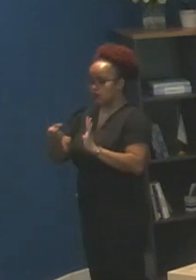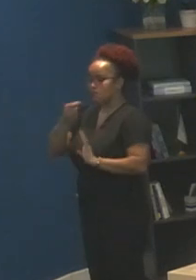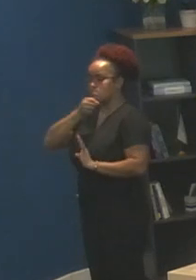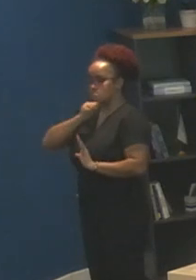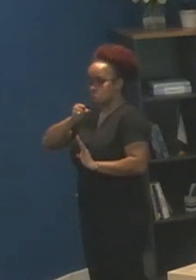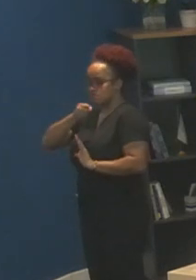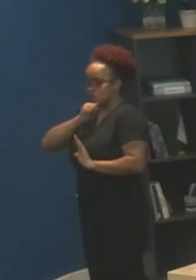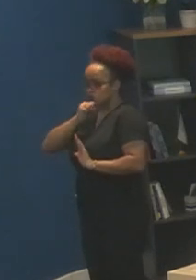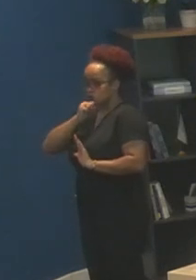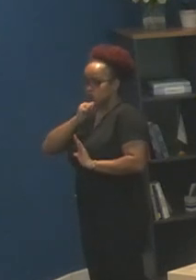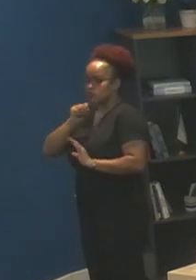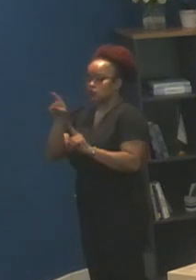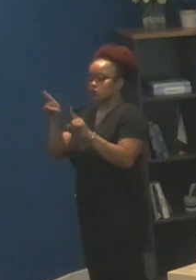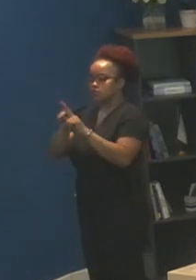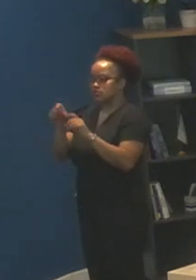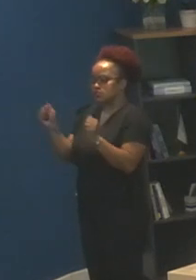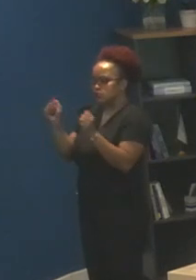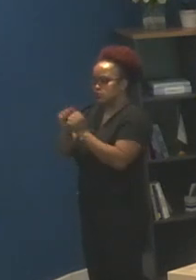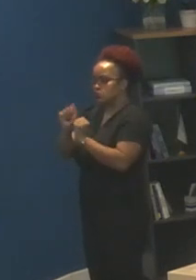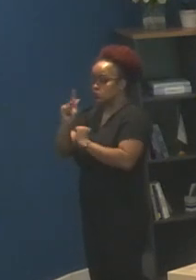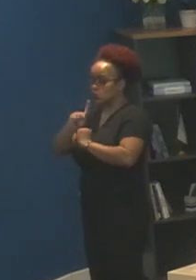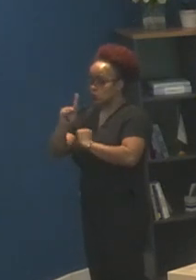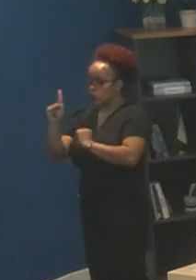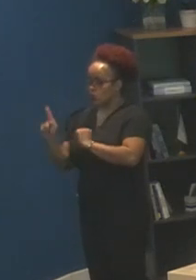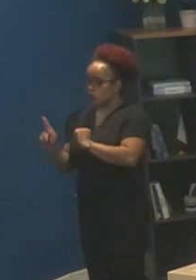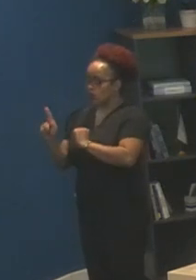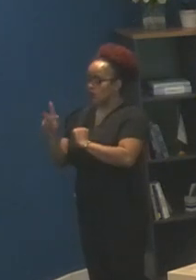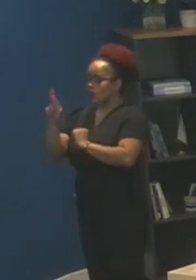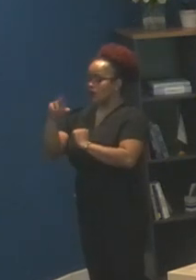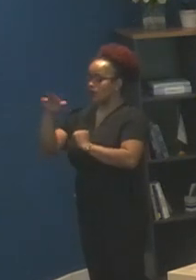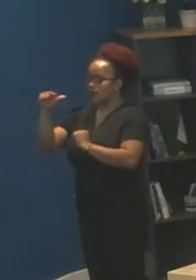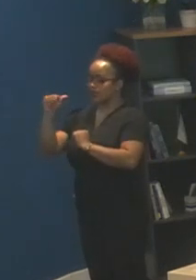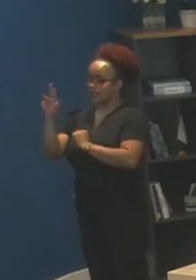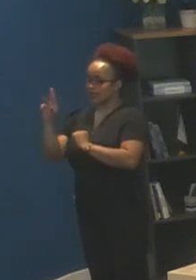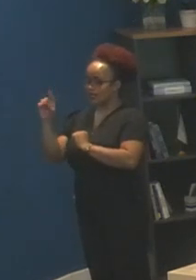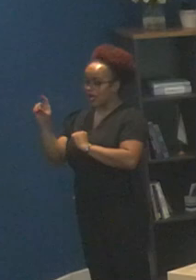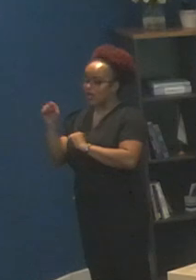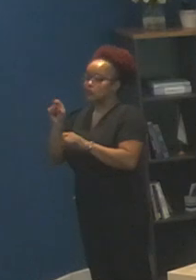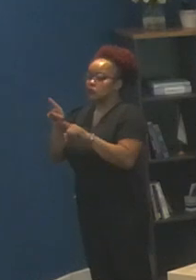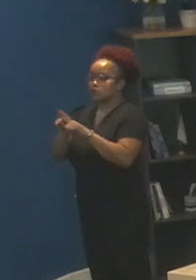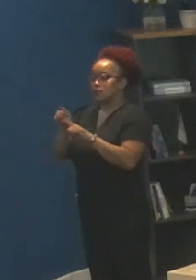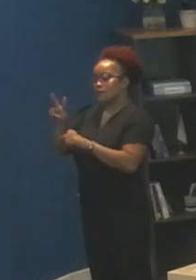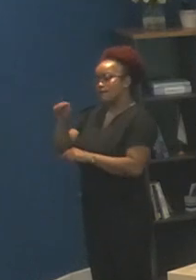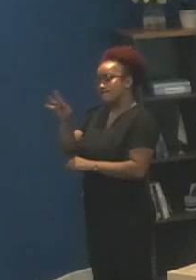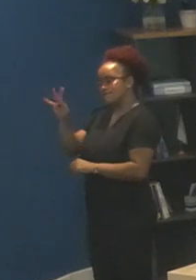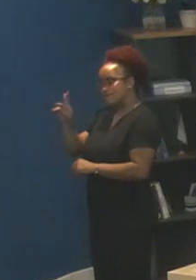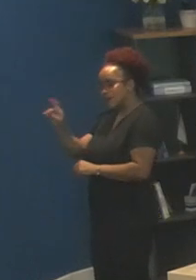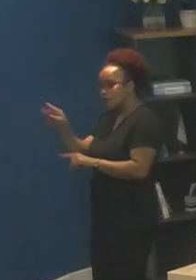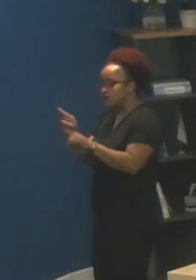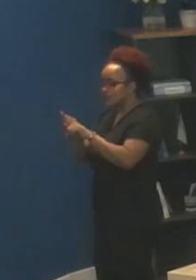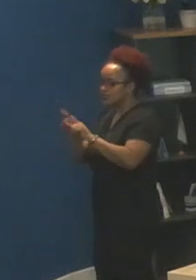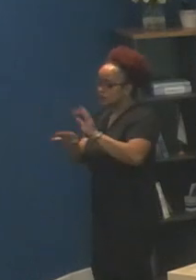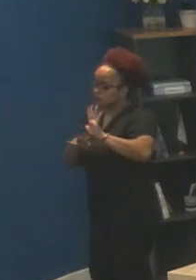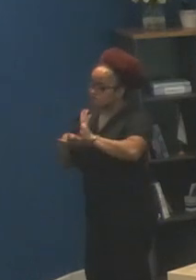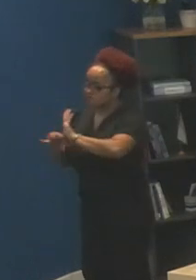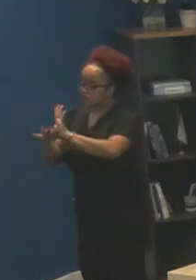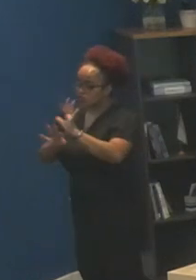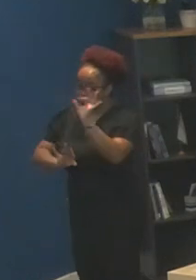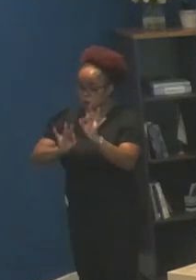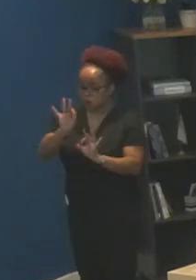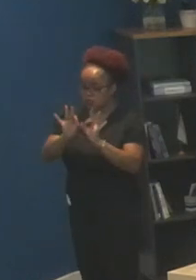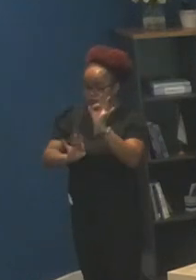Idosa, além dos seus professores Ricardo Malta e Walter Júnior, que prestaram assistência na parte